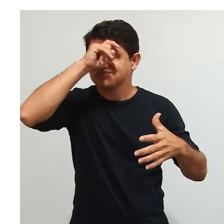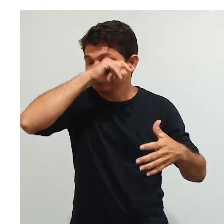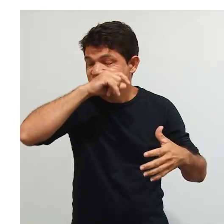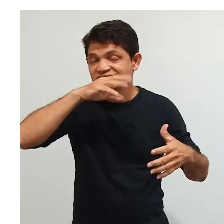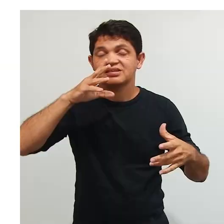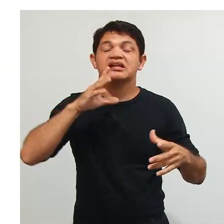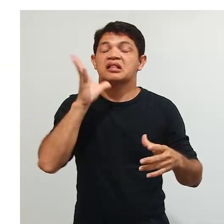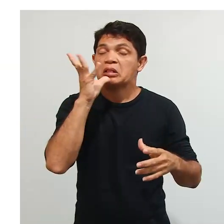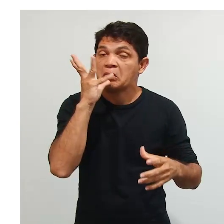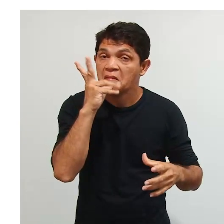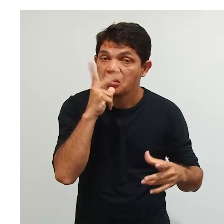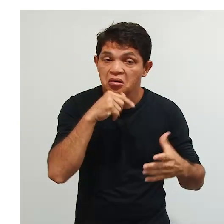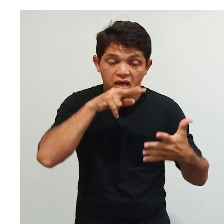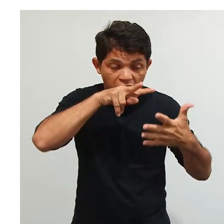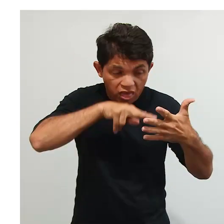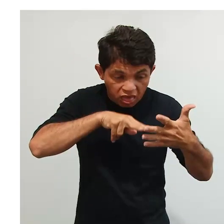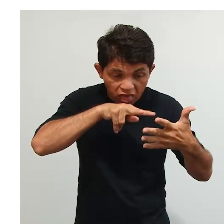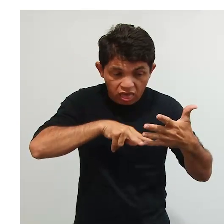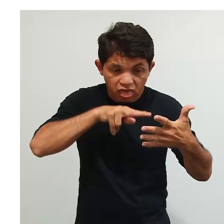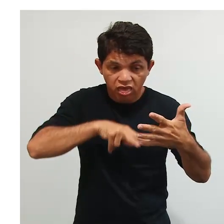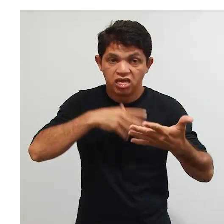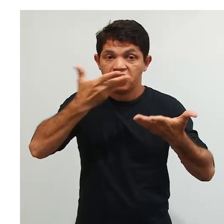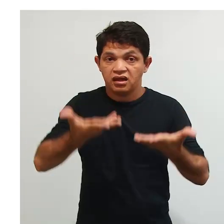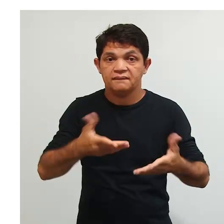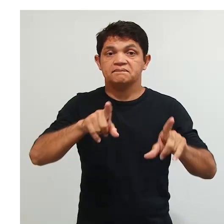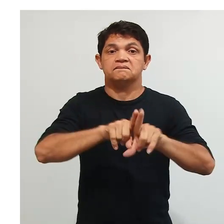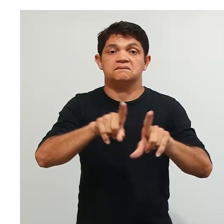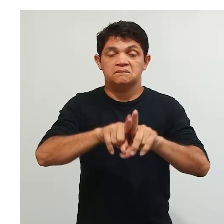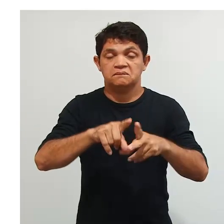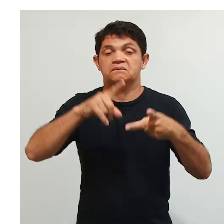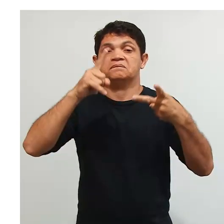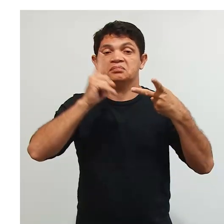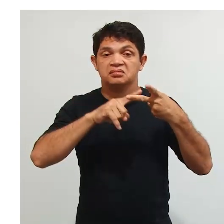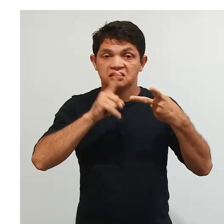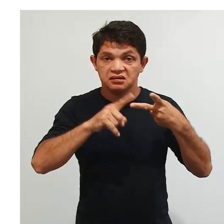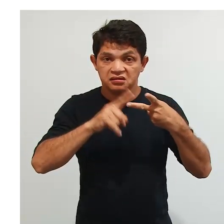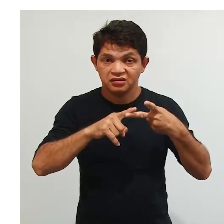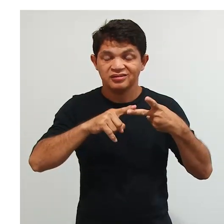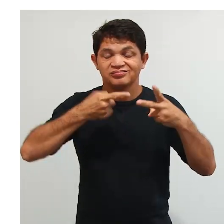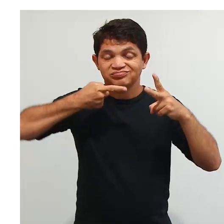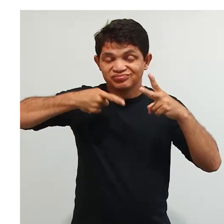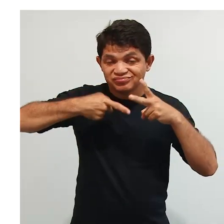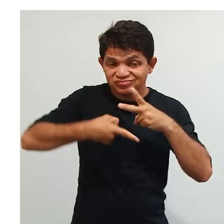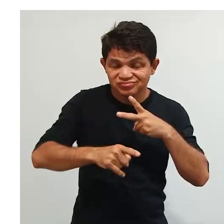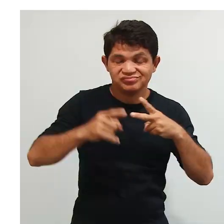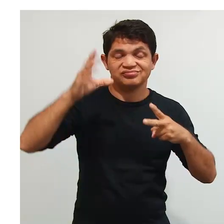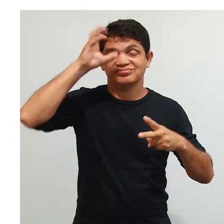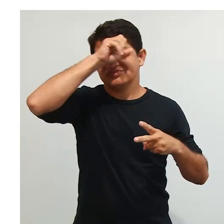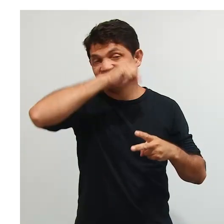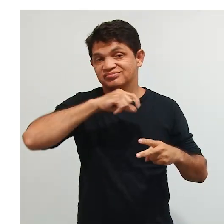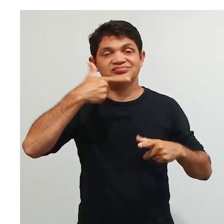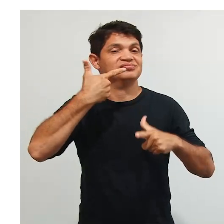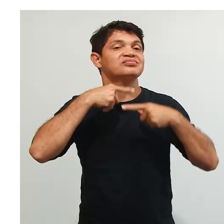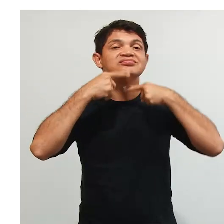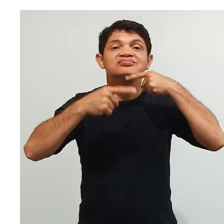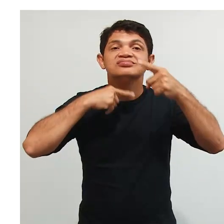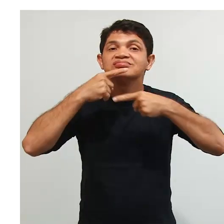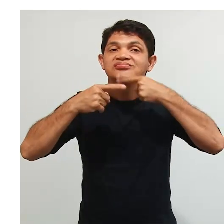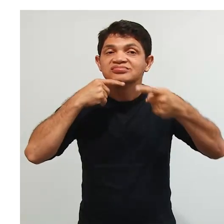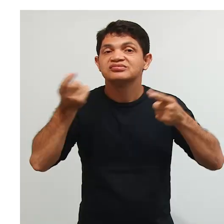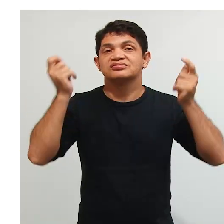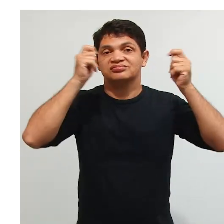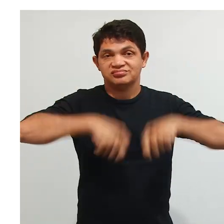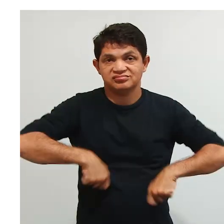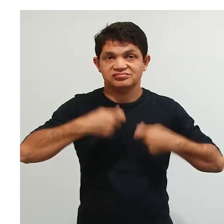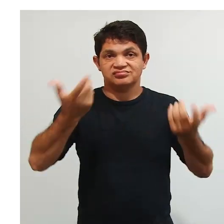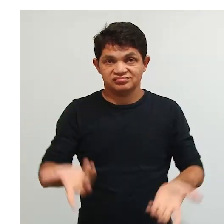lenta, tanto em voz alta quanto na leitura silenciosa, baixo desempenho, sendo inferior ao esperado para a idade ou o